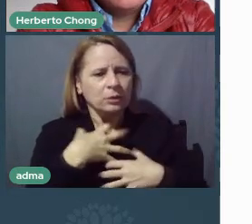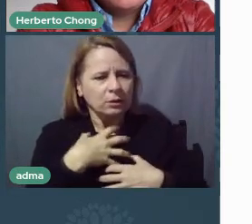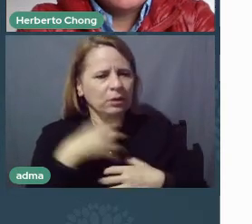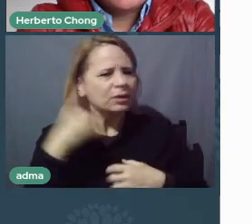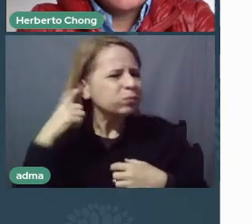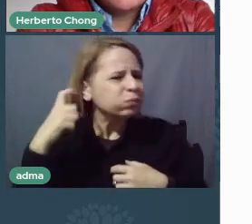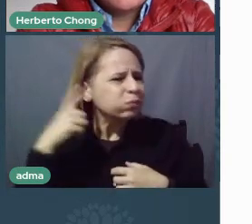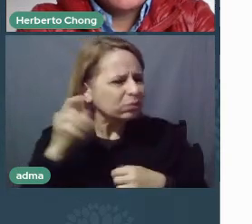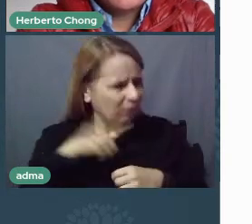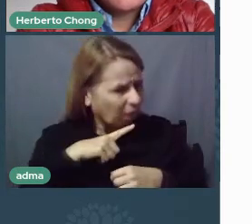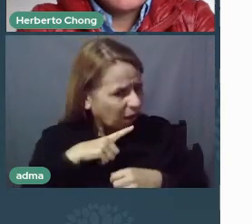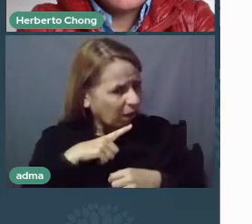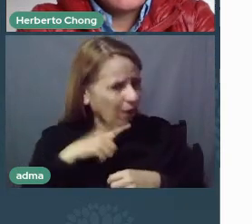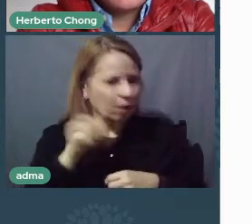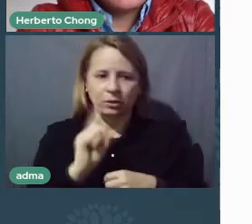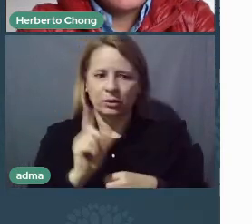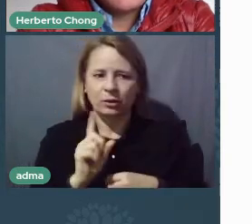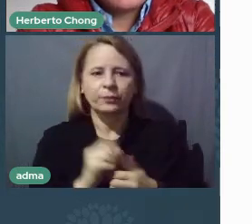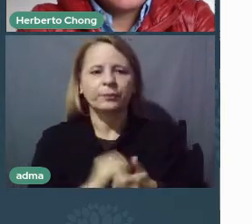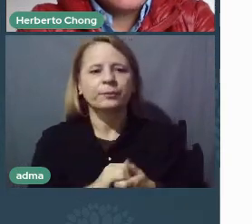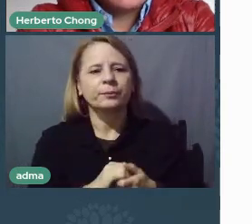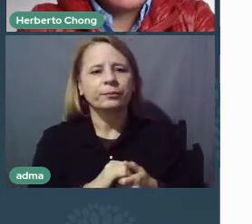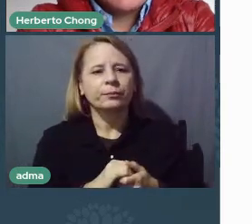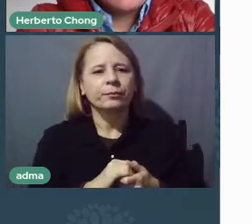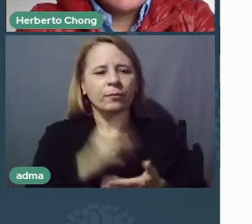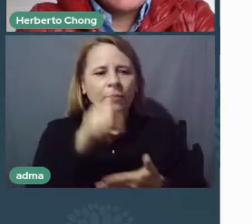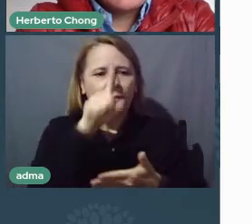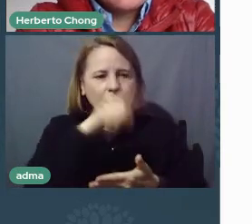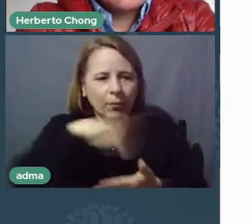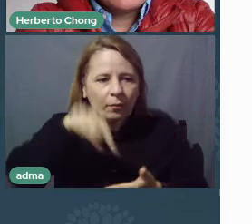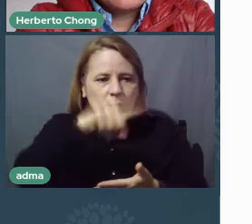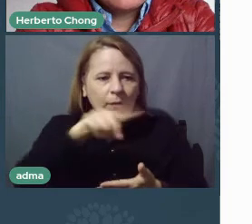Mais um. Pode dar mais um clique.